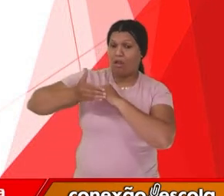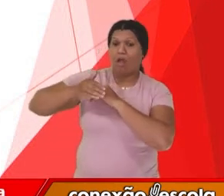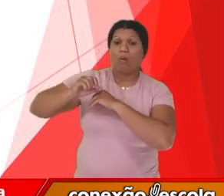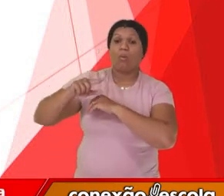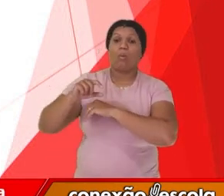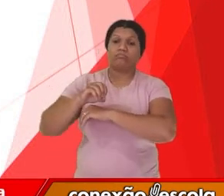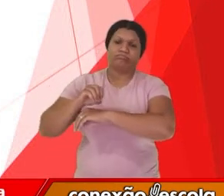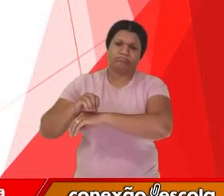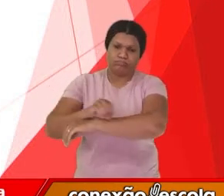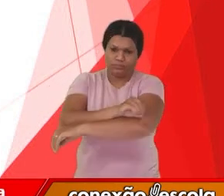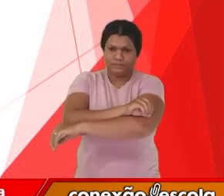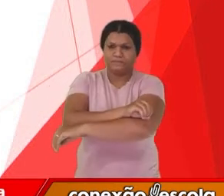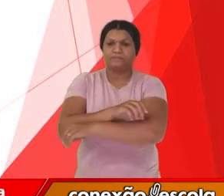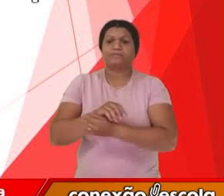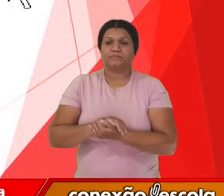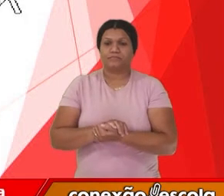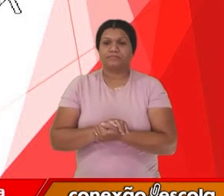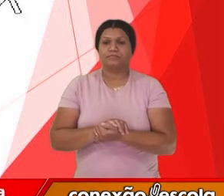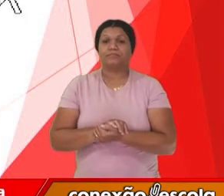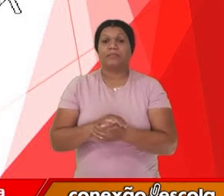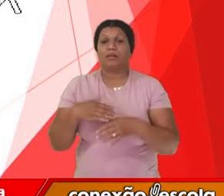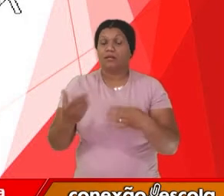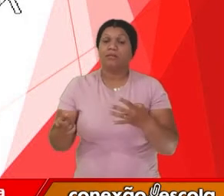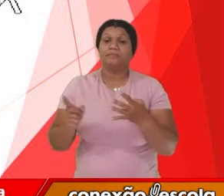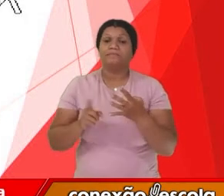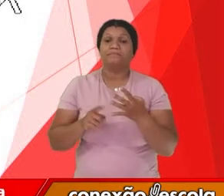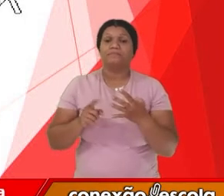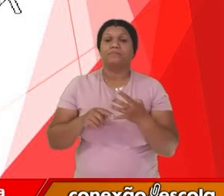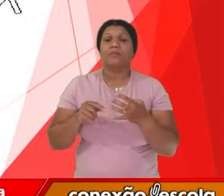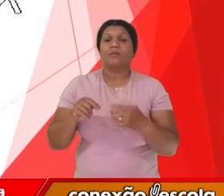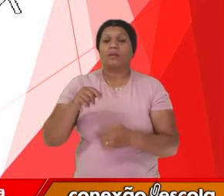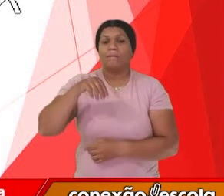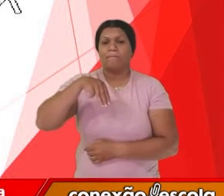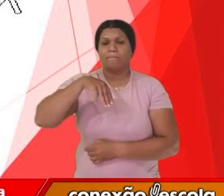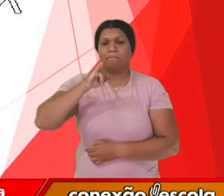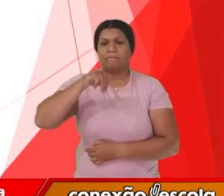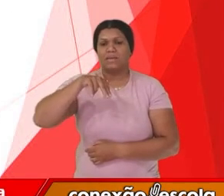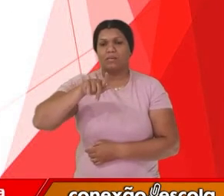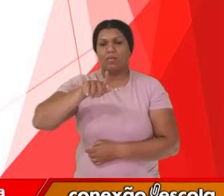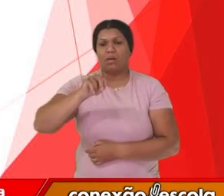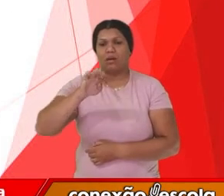no caso do quarto minguante, é o contrário.